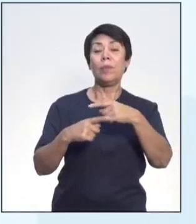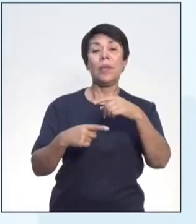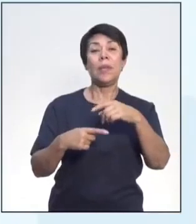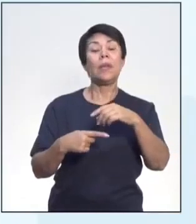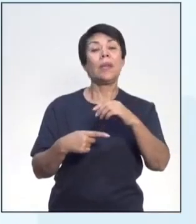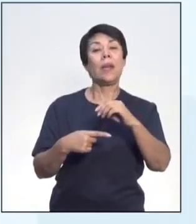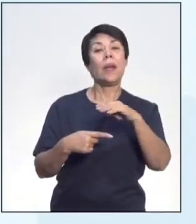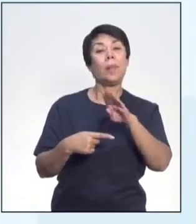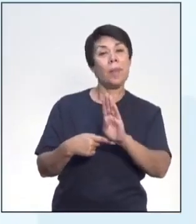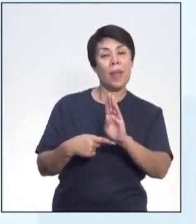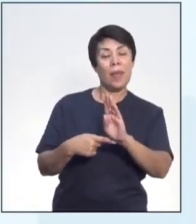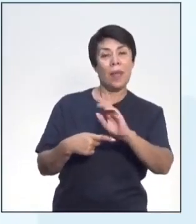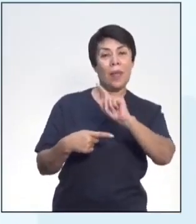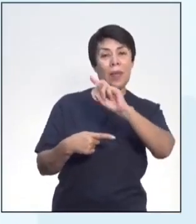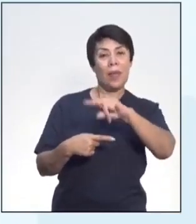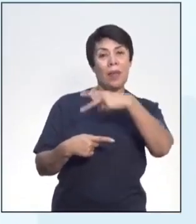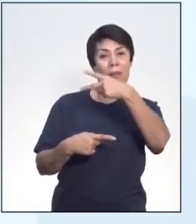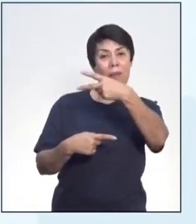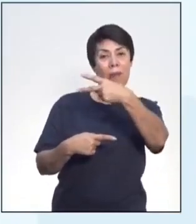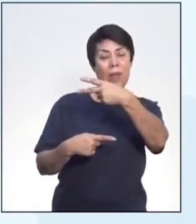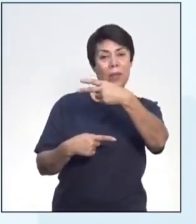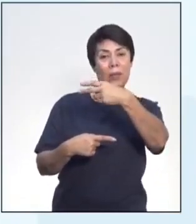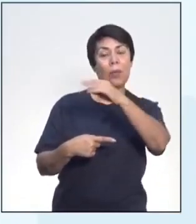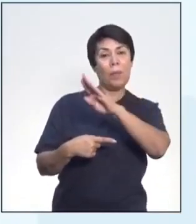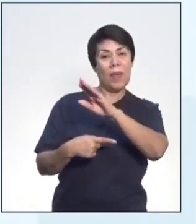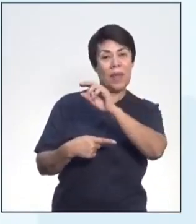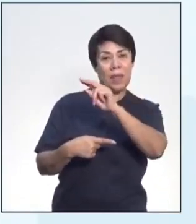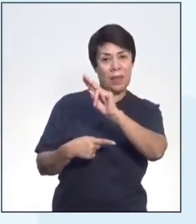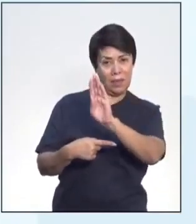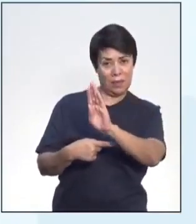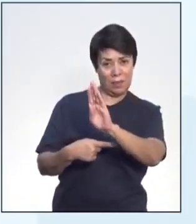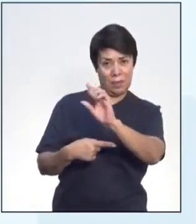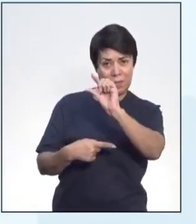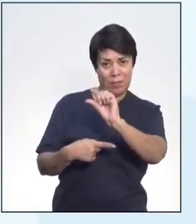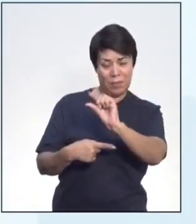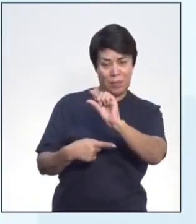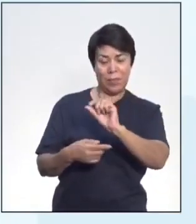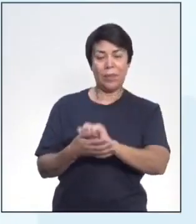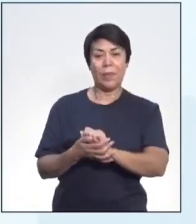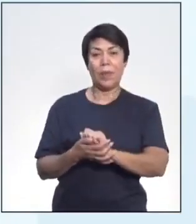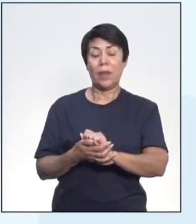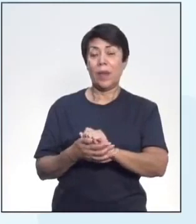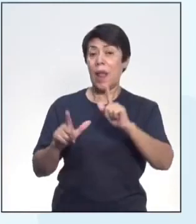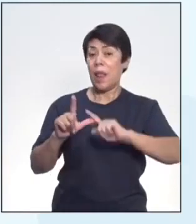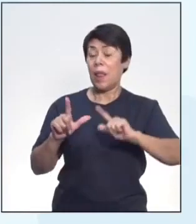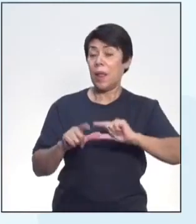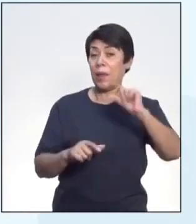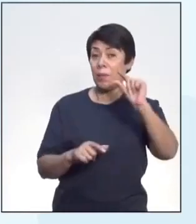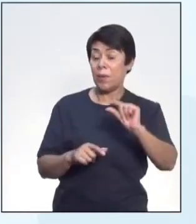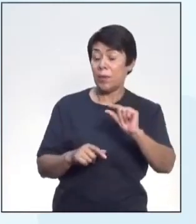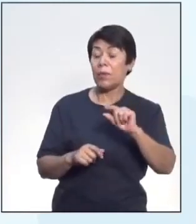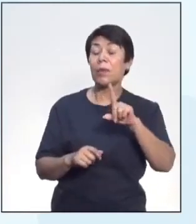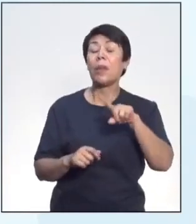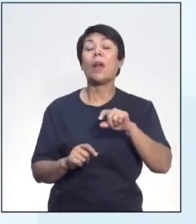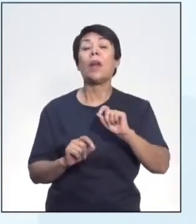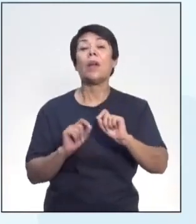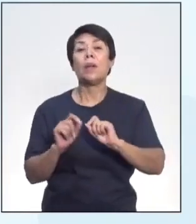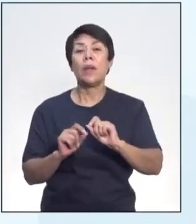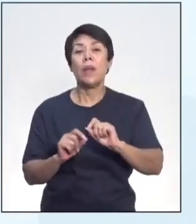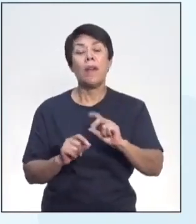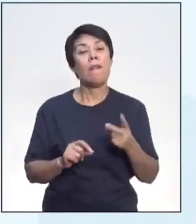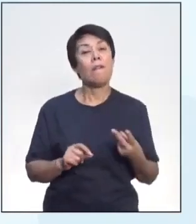meu componente B elevado ao Bzinho. Lembrando que as letras minúsculas são quem? São o